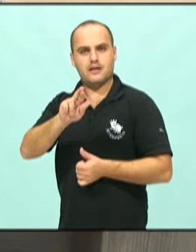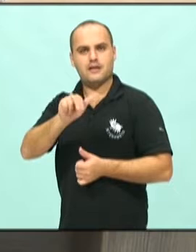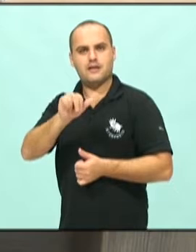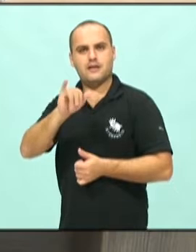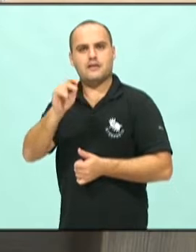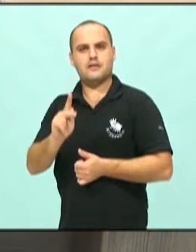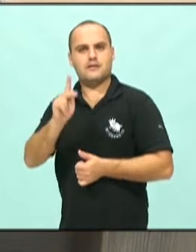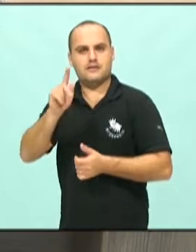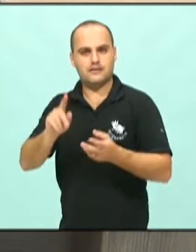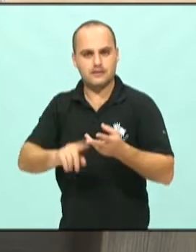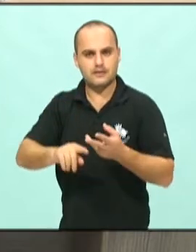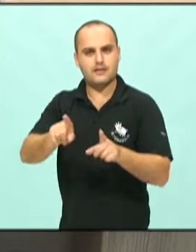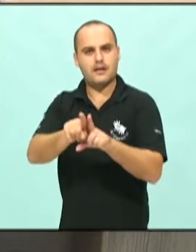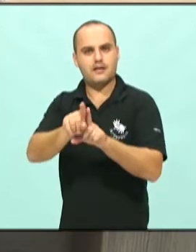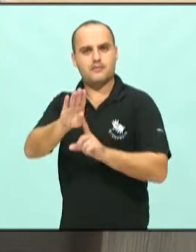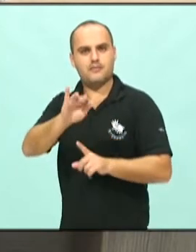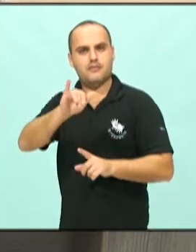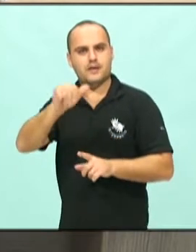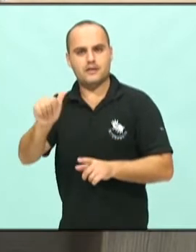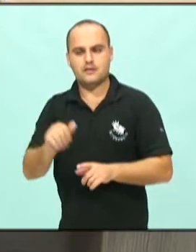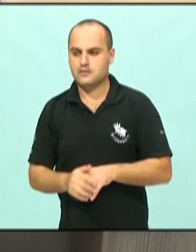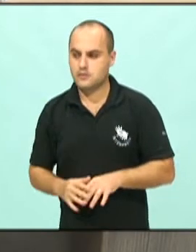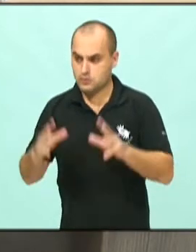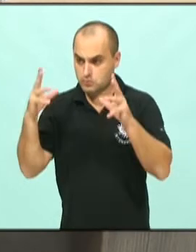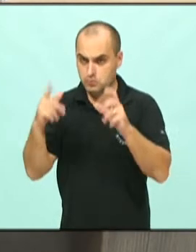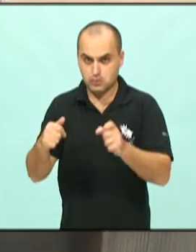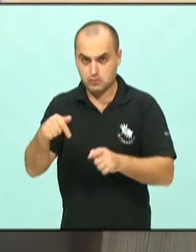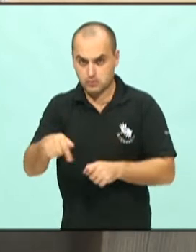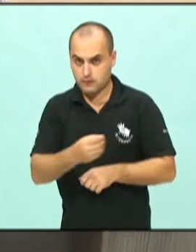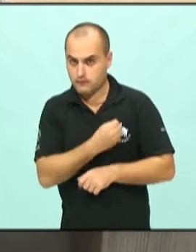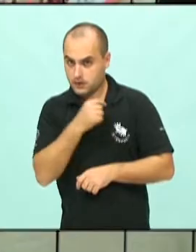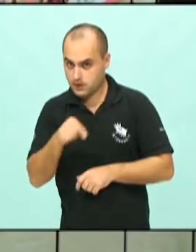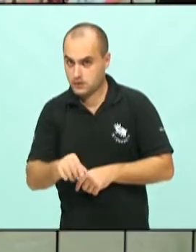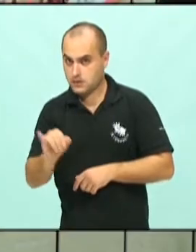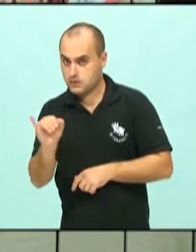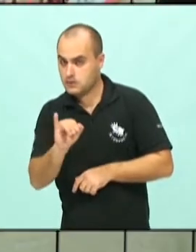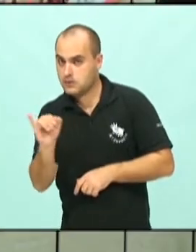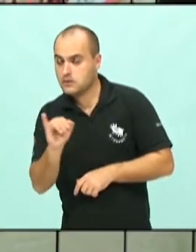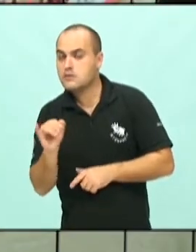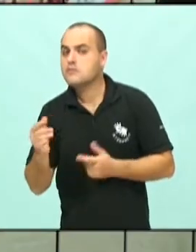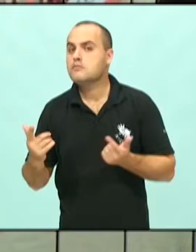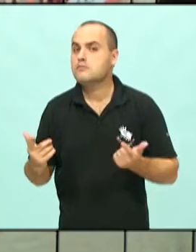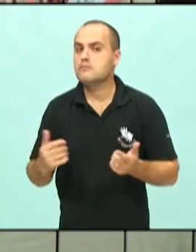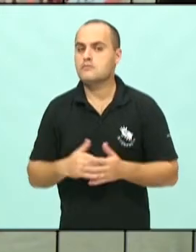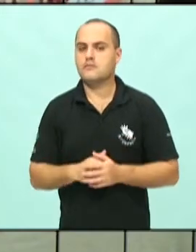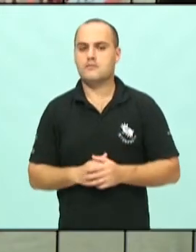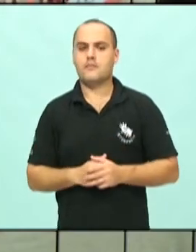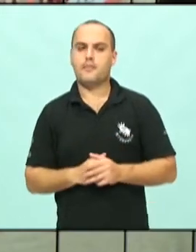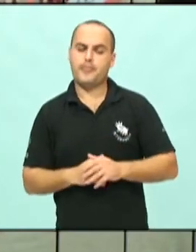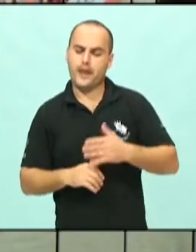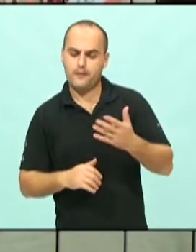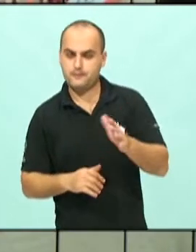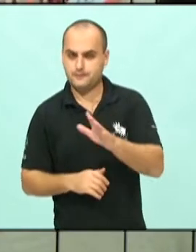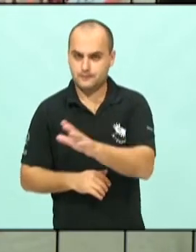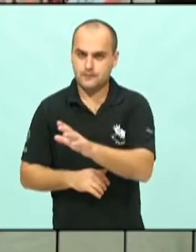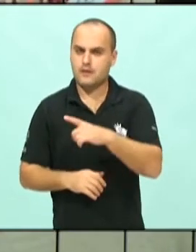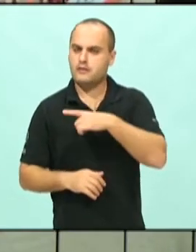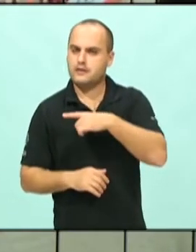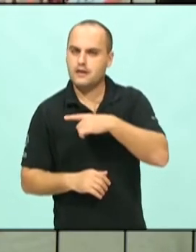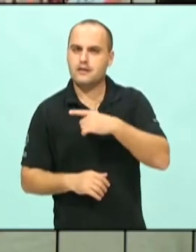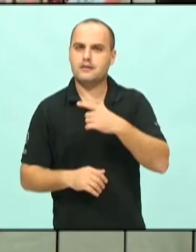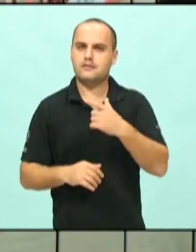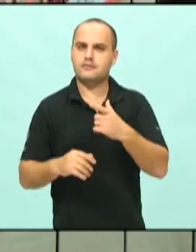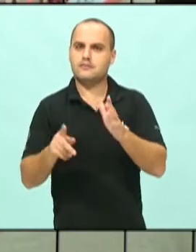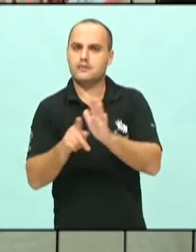Maraik e Bia Barros. Isso aí. São todos itajaienses, artistas? Então tem uma mescla aí, né? A Paula Santoro é uma